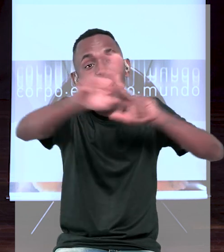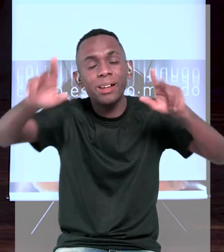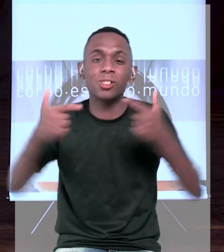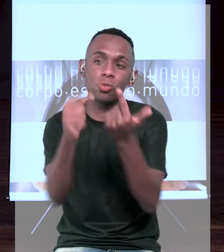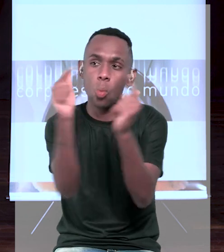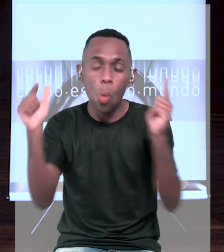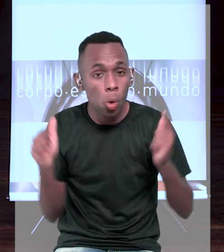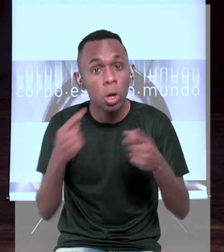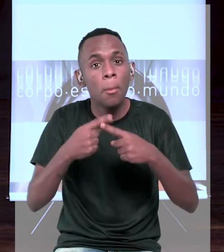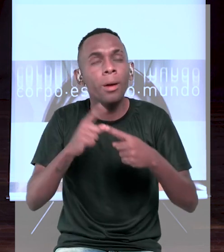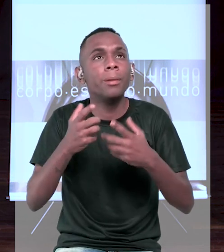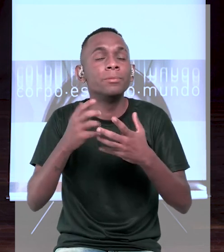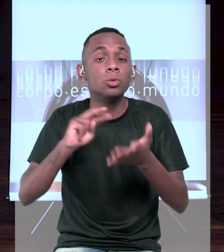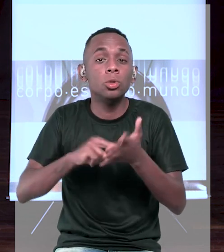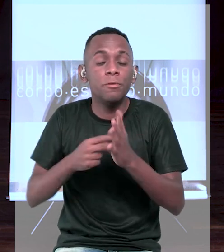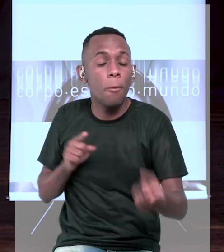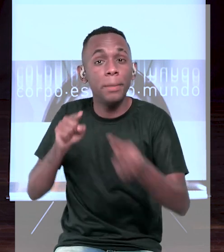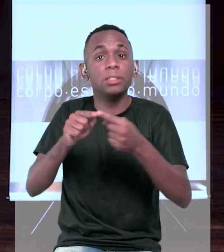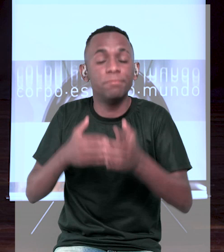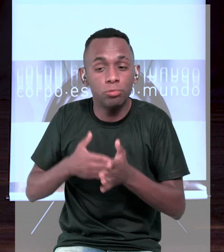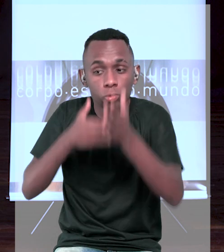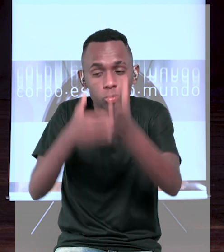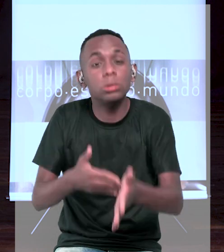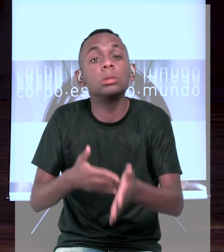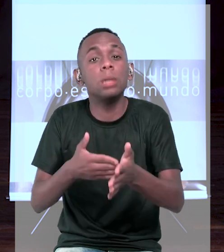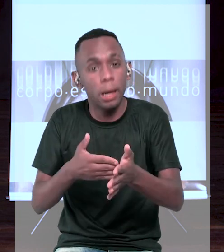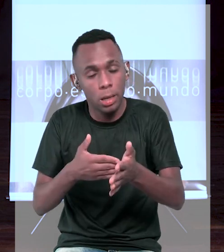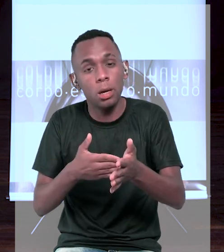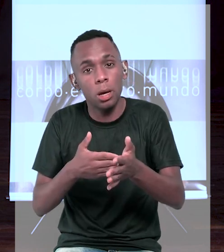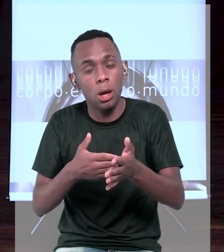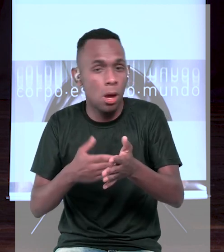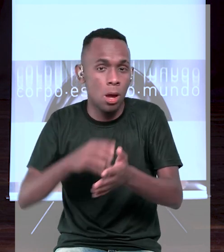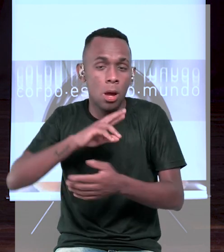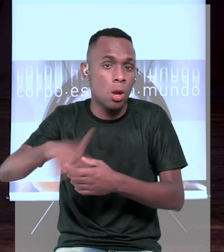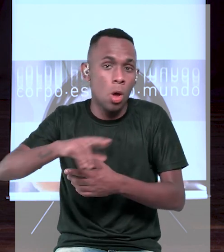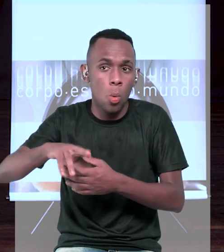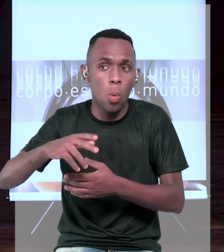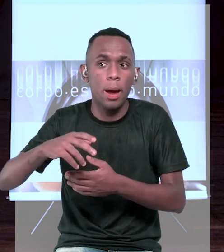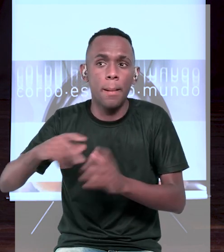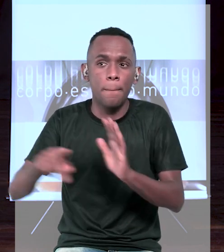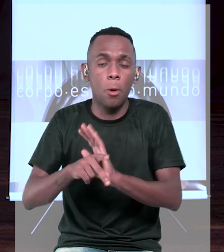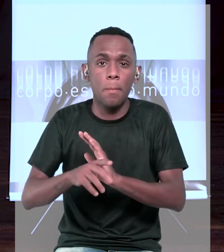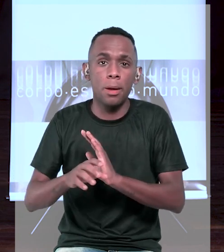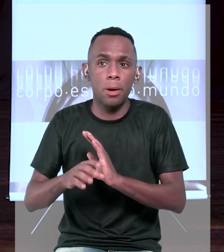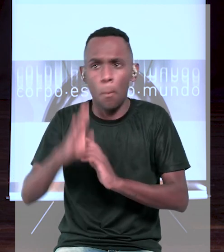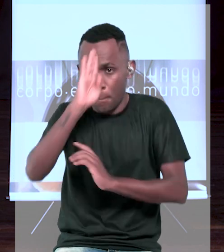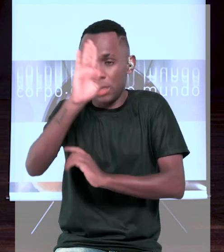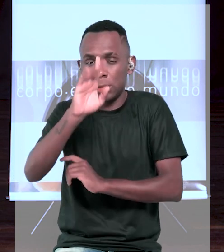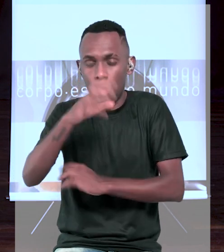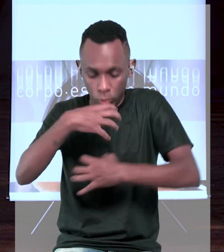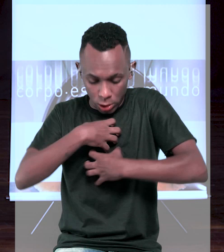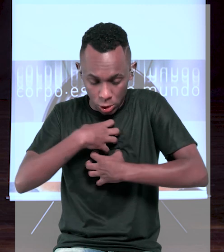conduzir para um lugar onde não mais somos governados por instintos.